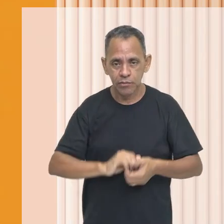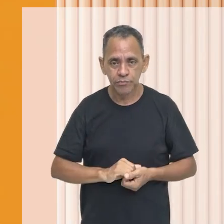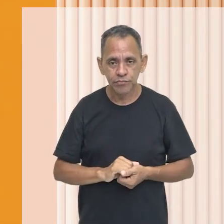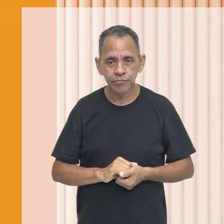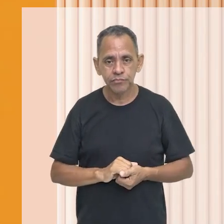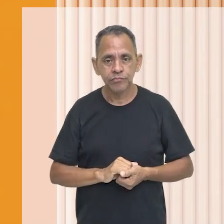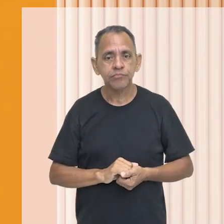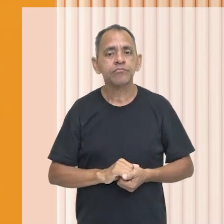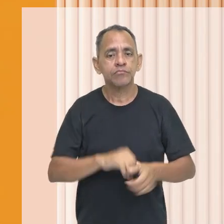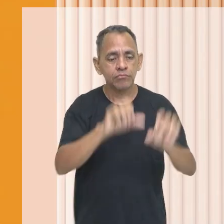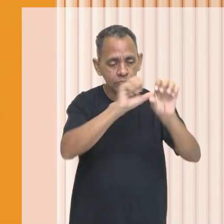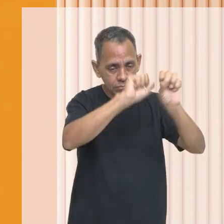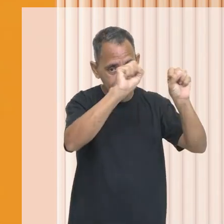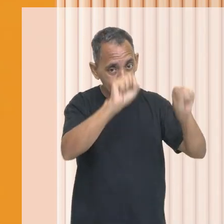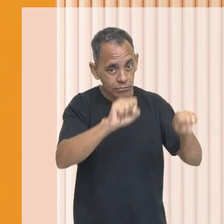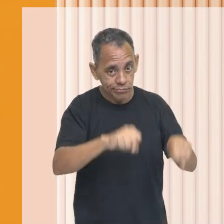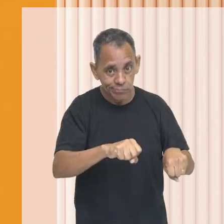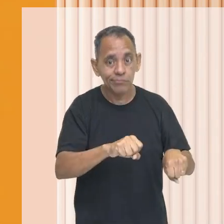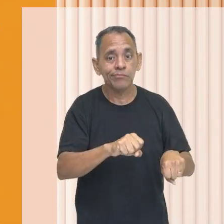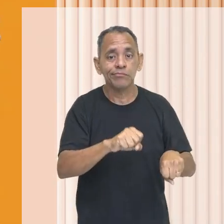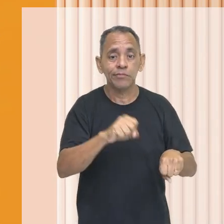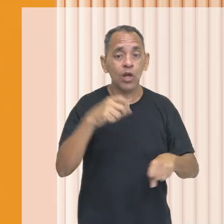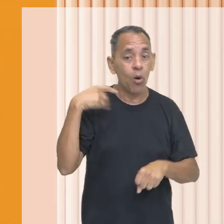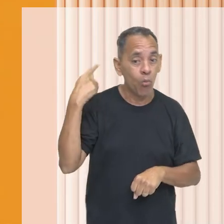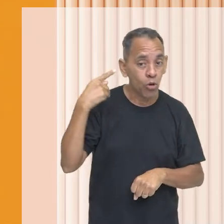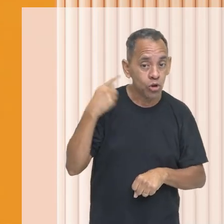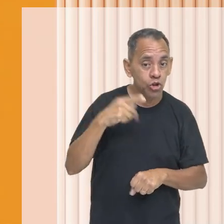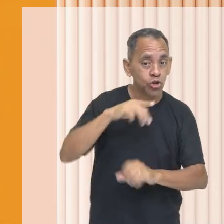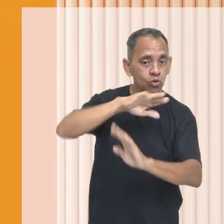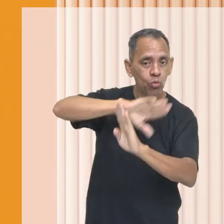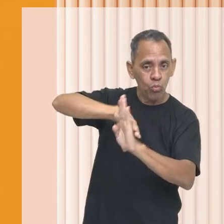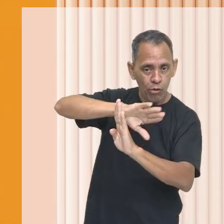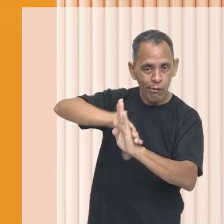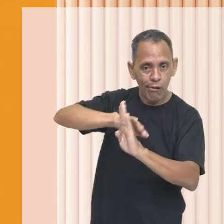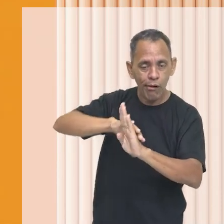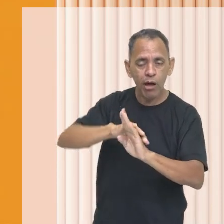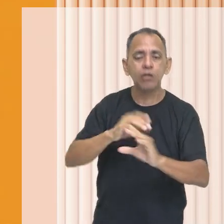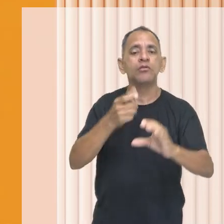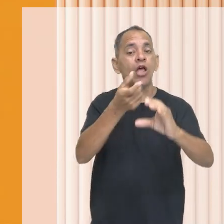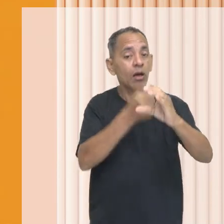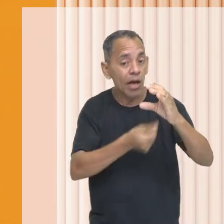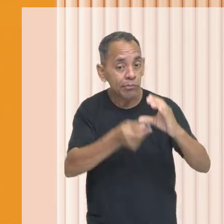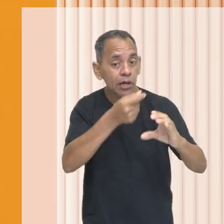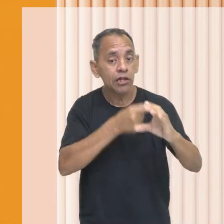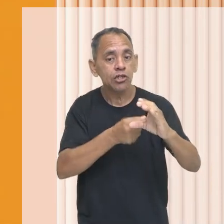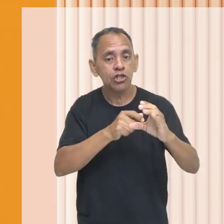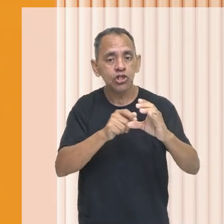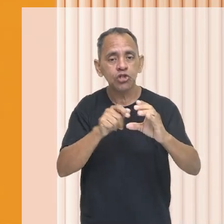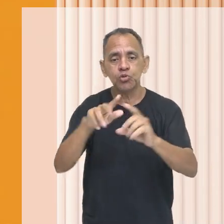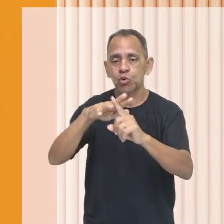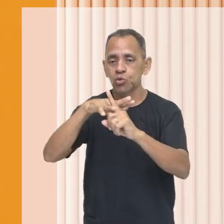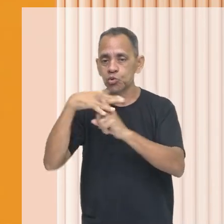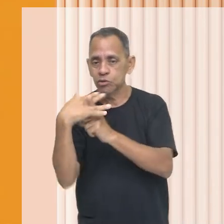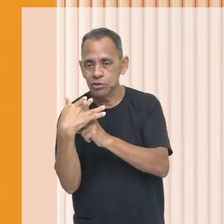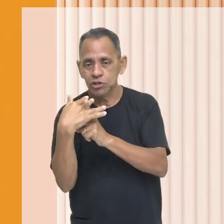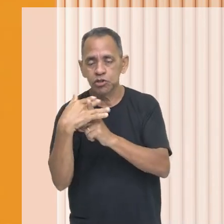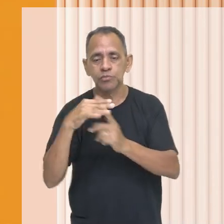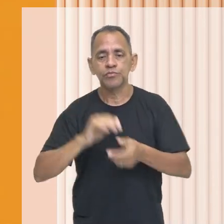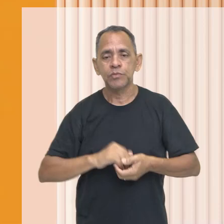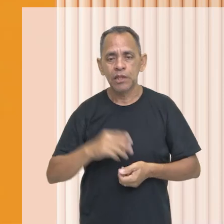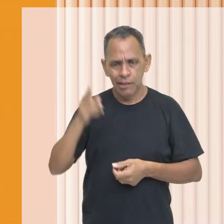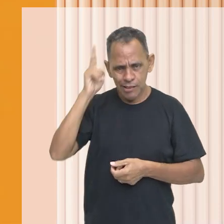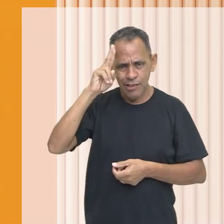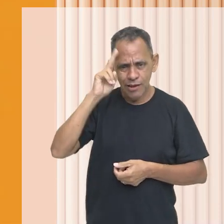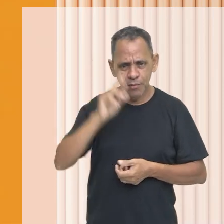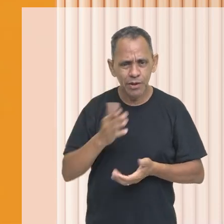entre sistemas políticos e econômicos, de um lado capitalismo, de outro, né, socialismo. Mas